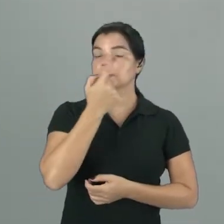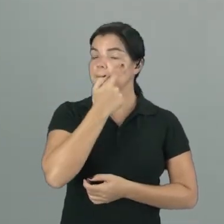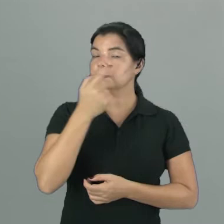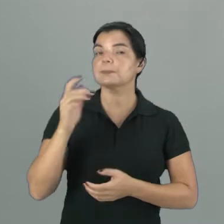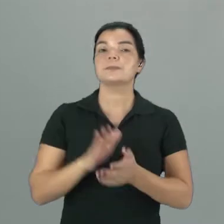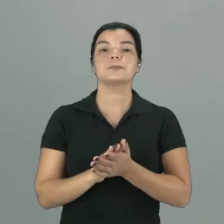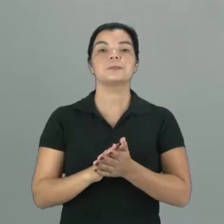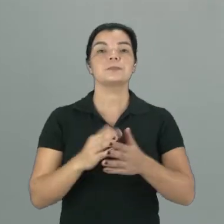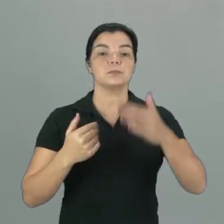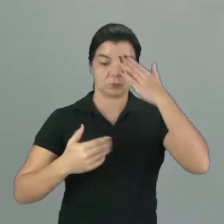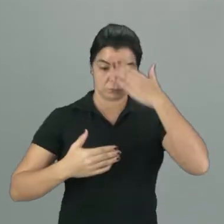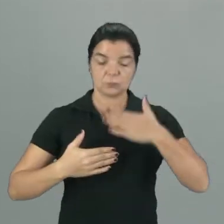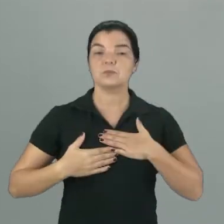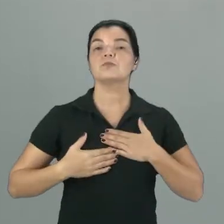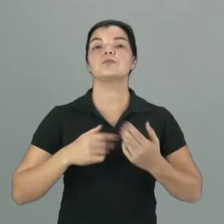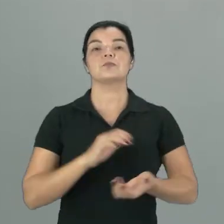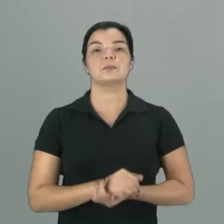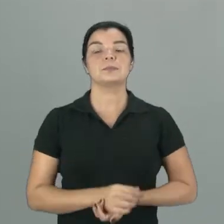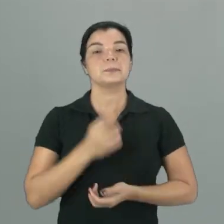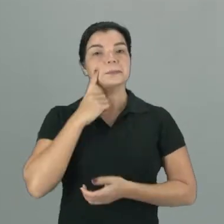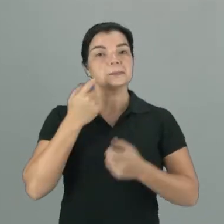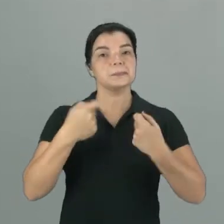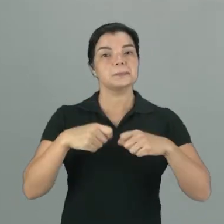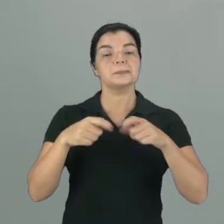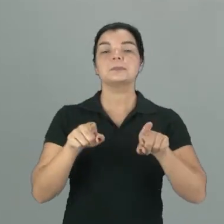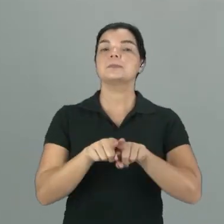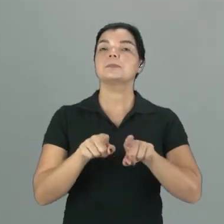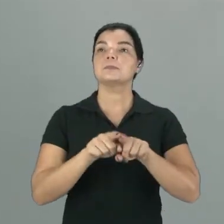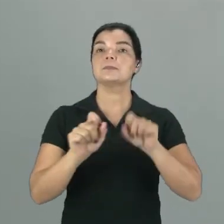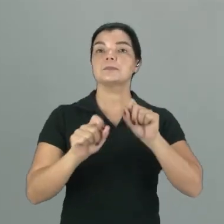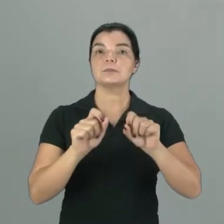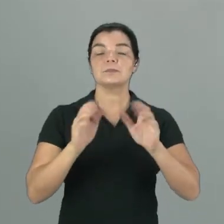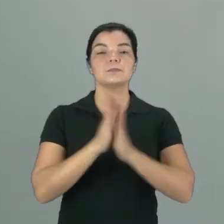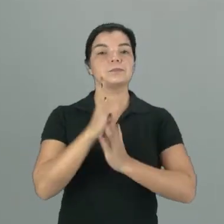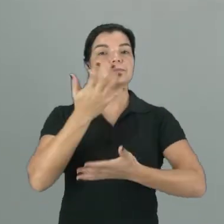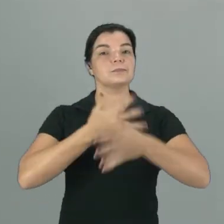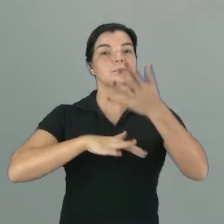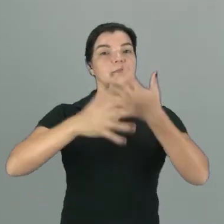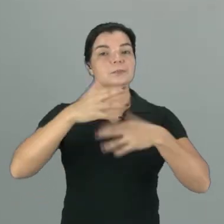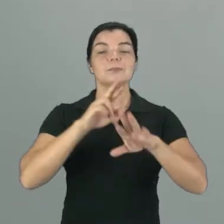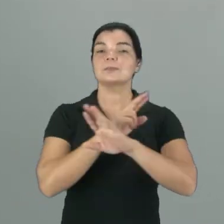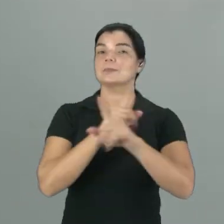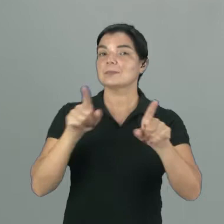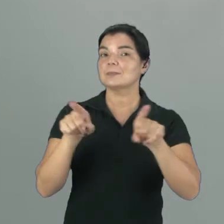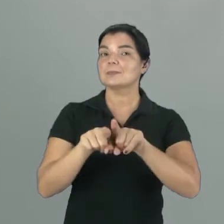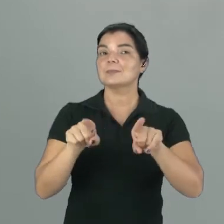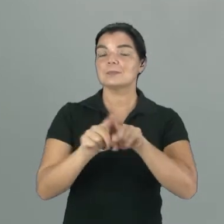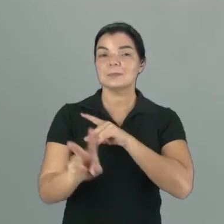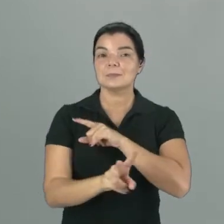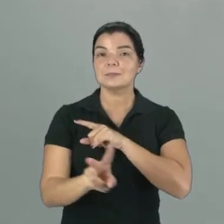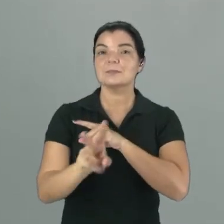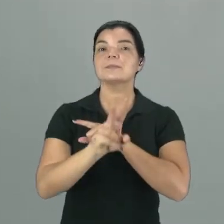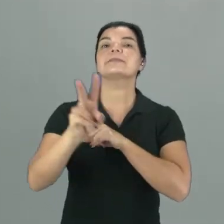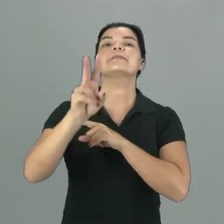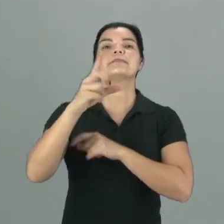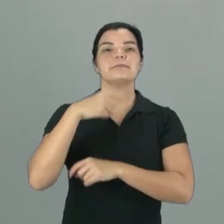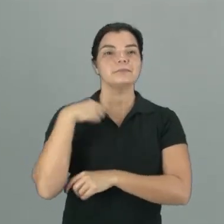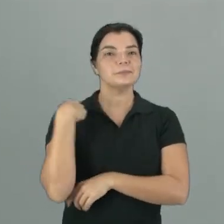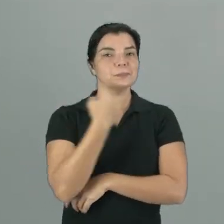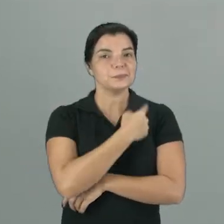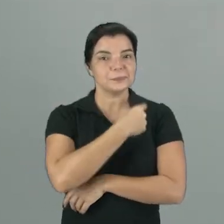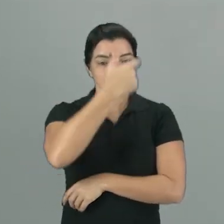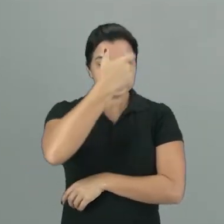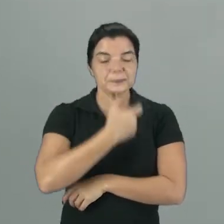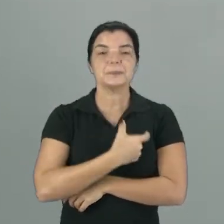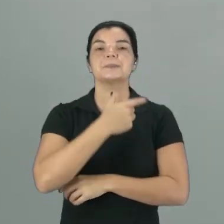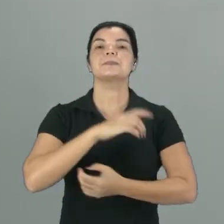a sua estrutura corporal, né? Então nós precisamos aí celebrar as diferenças e também valorizar aquilo que nós somos,